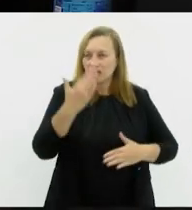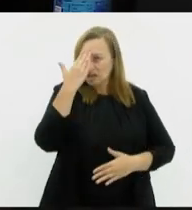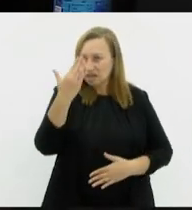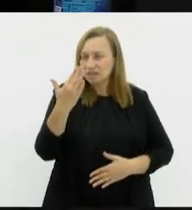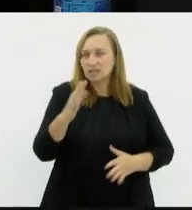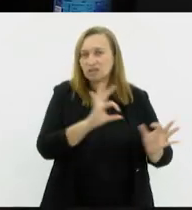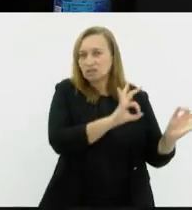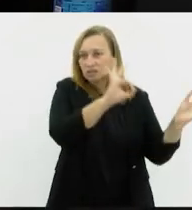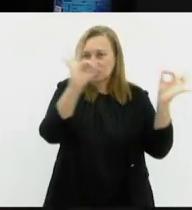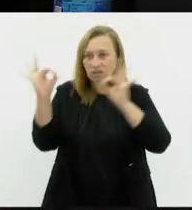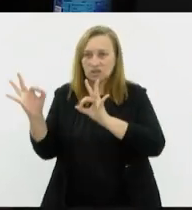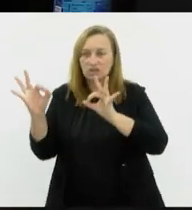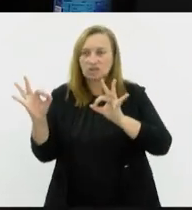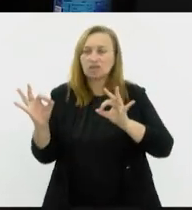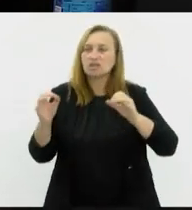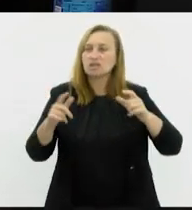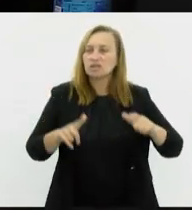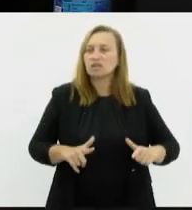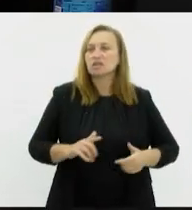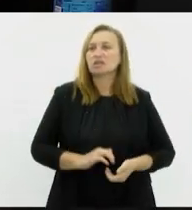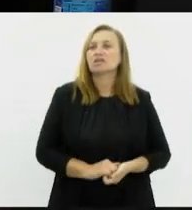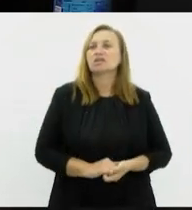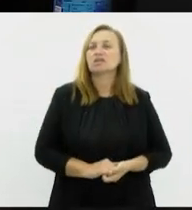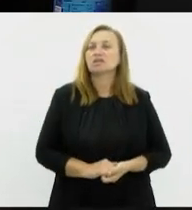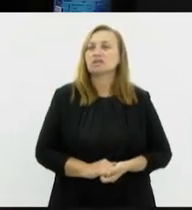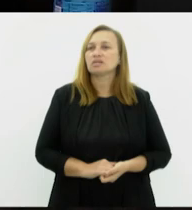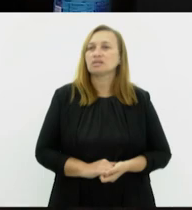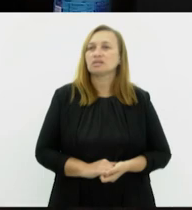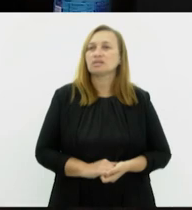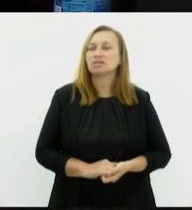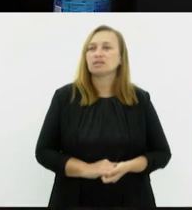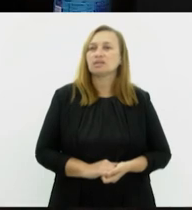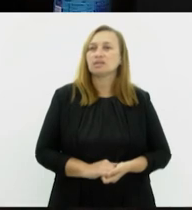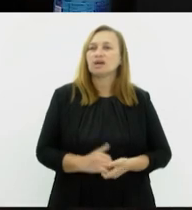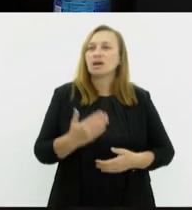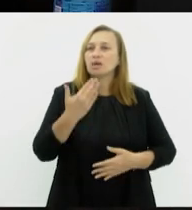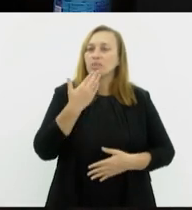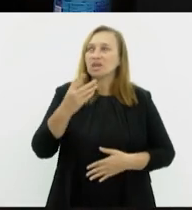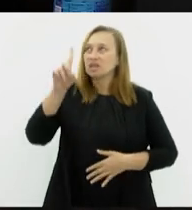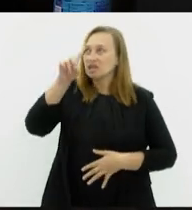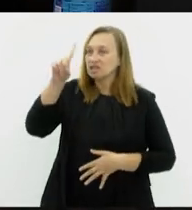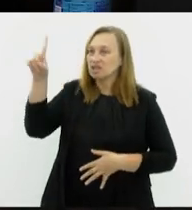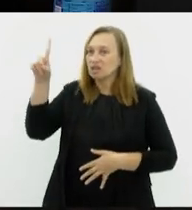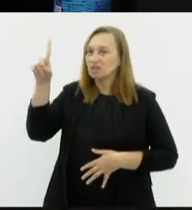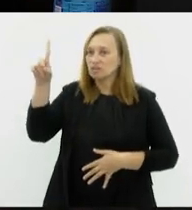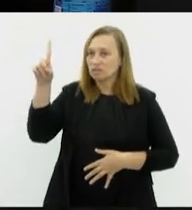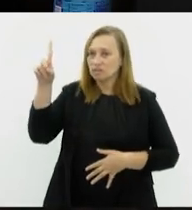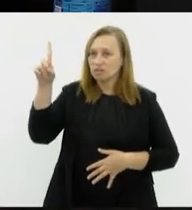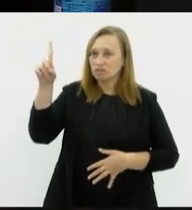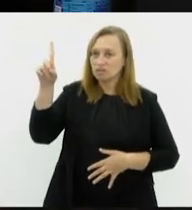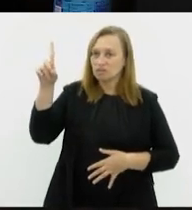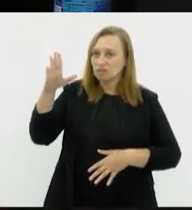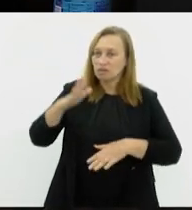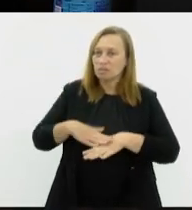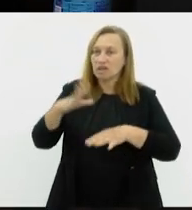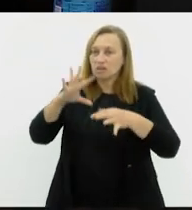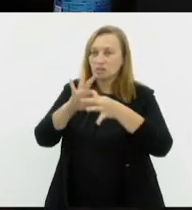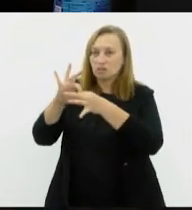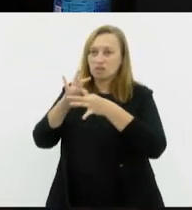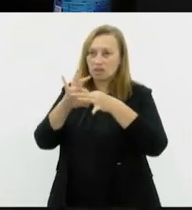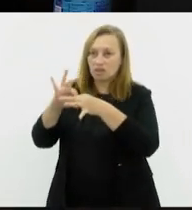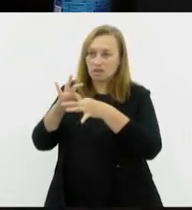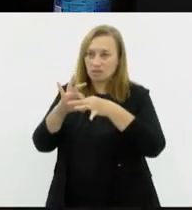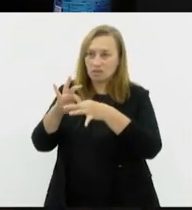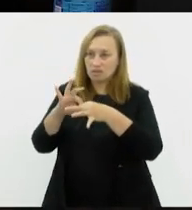nos assistiram aqui, tá? E eu peço a Deus que o Parlamento tenha mais união,